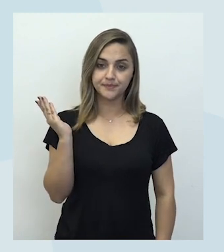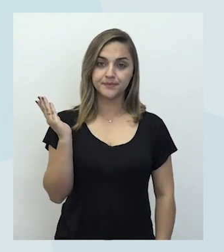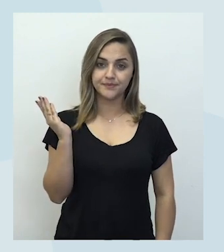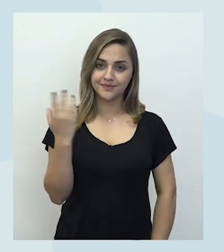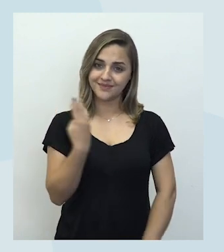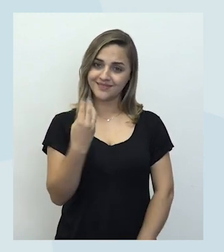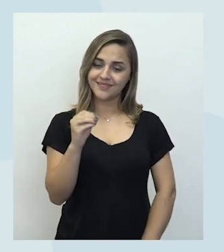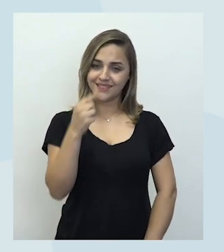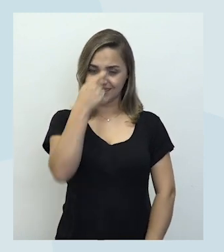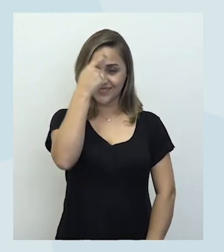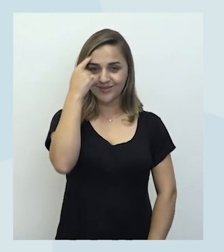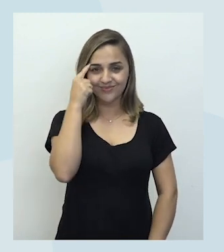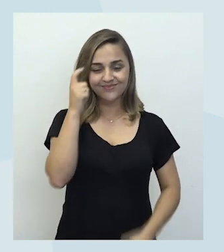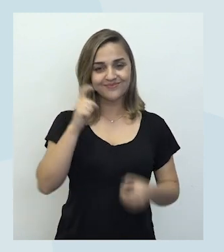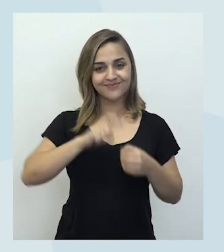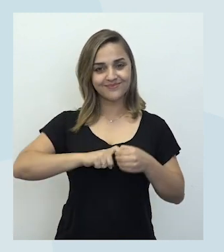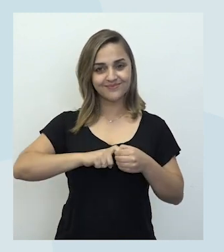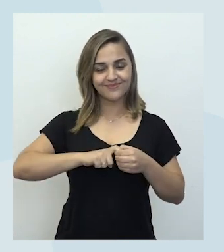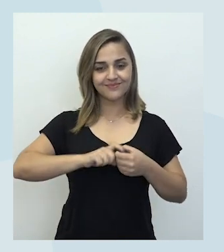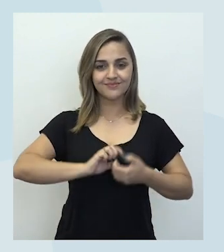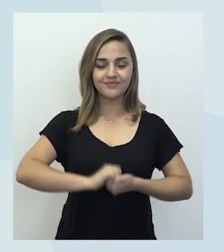30 segundos e a gente já volta.